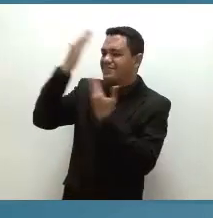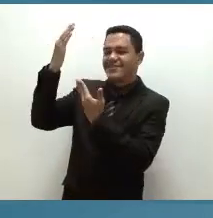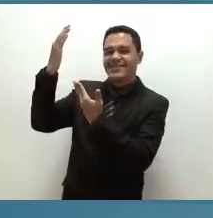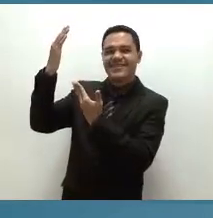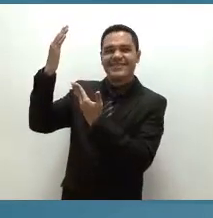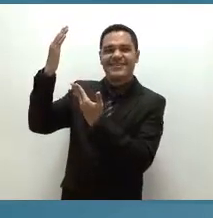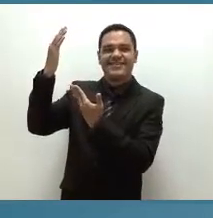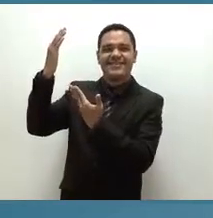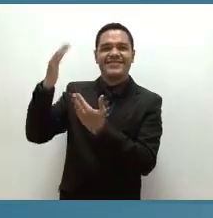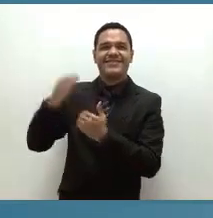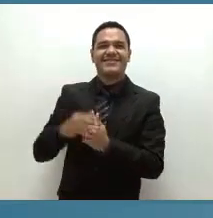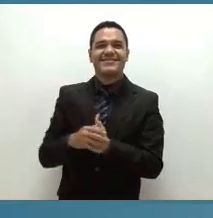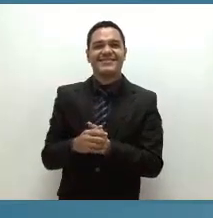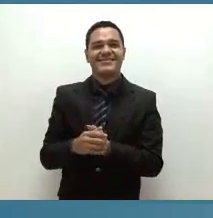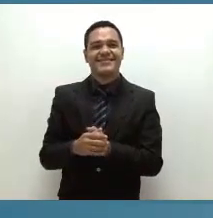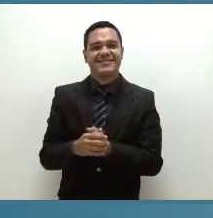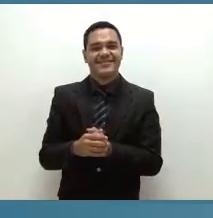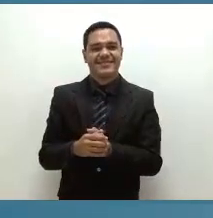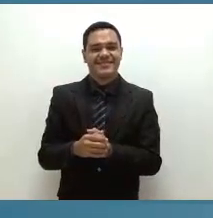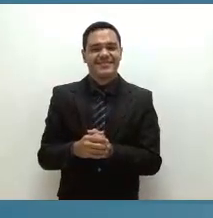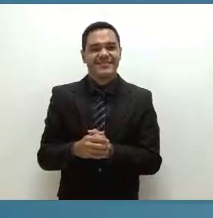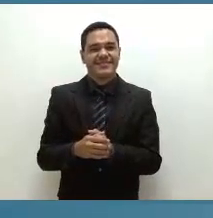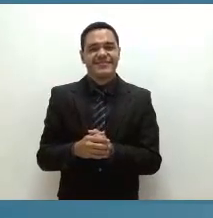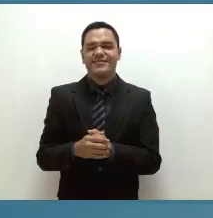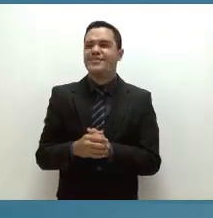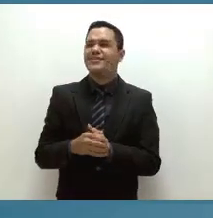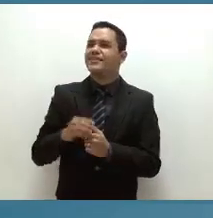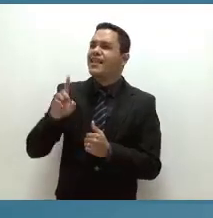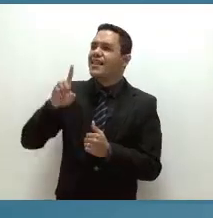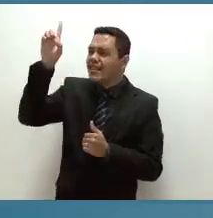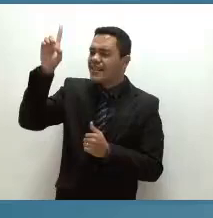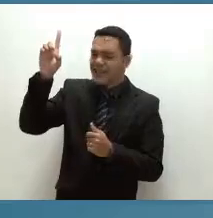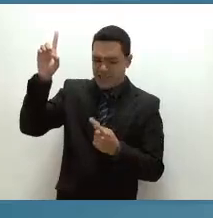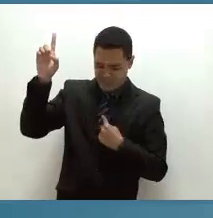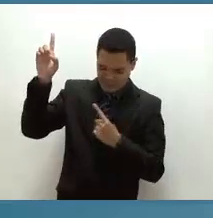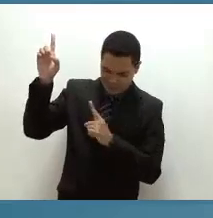convencionar de verdade de coração, porque sem Deus nada somos.